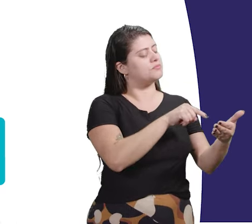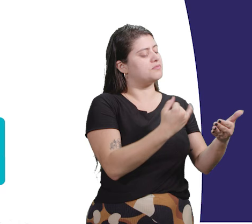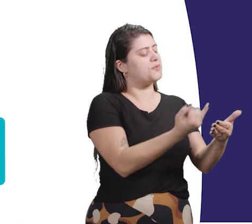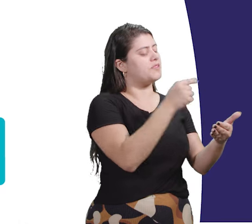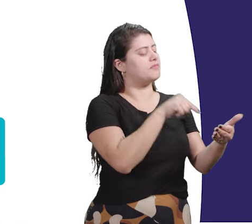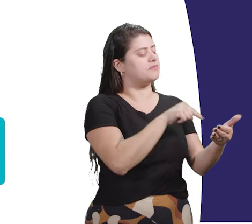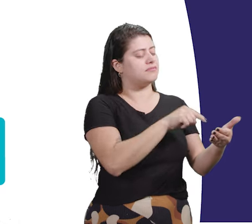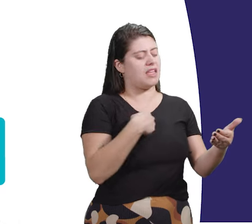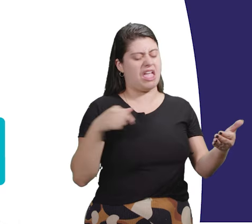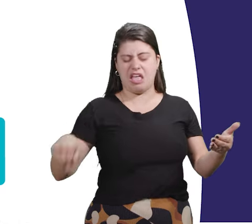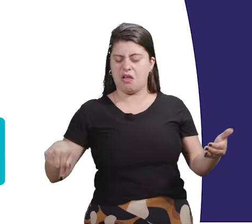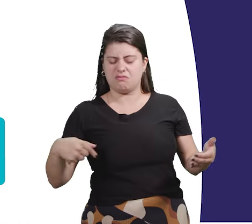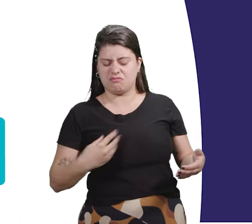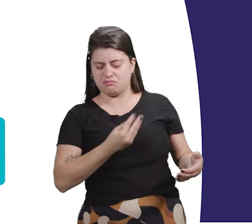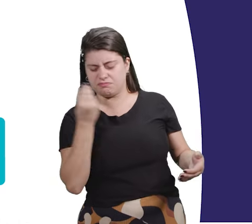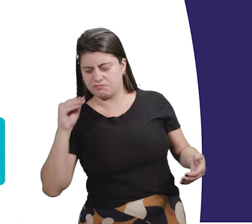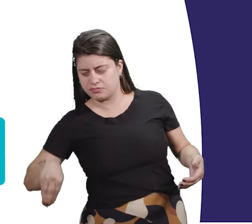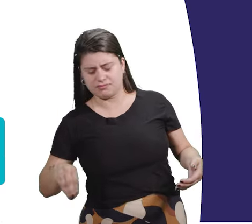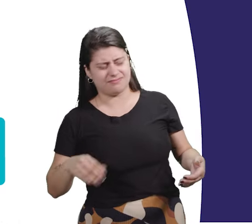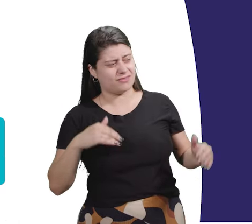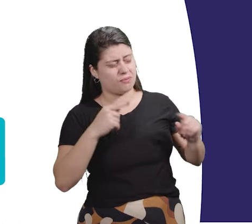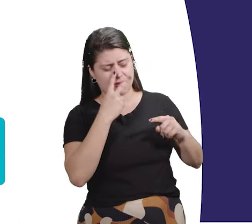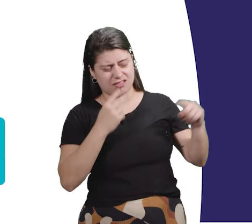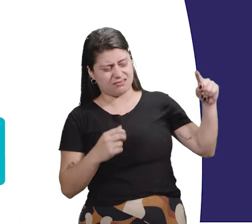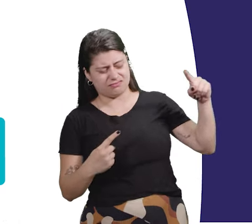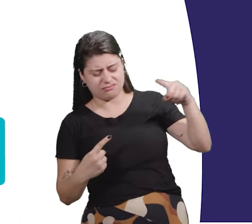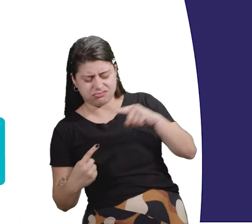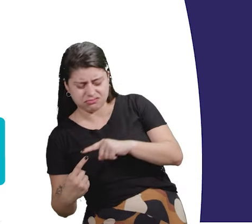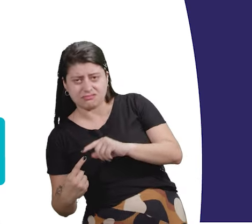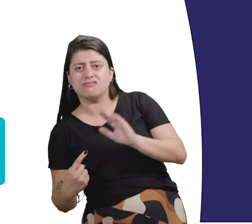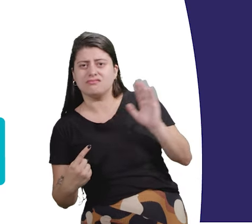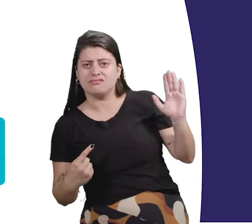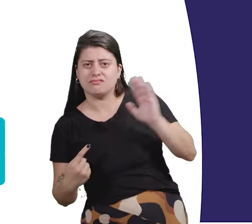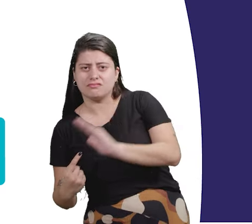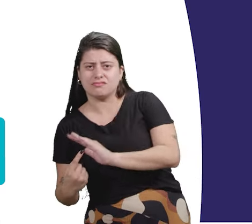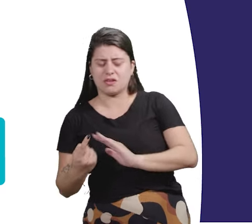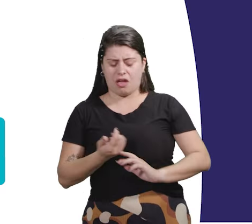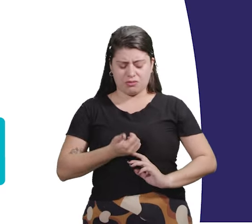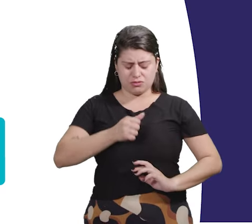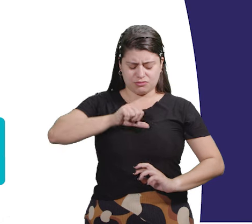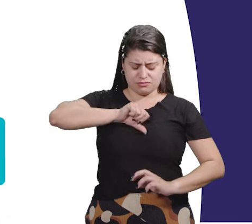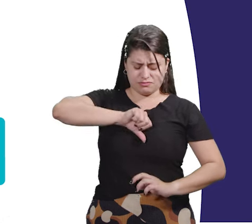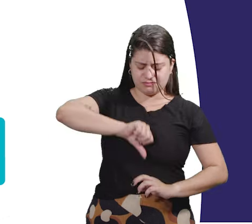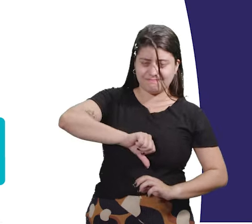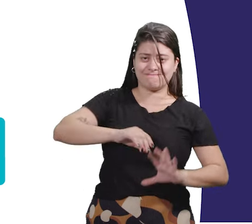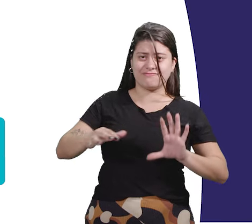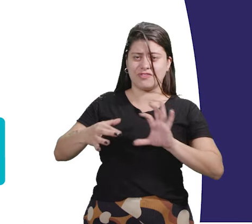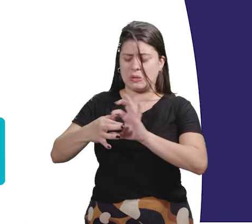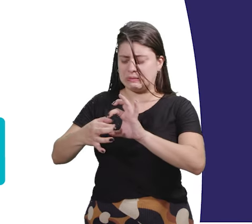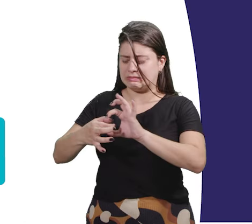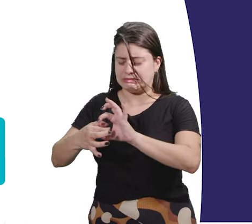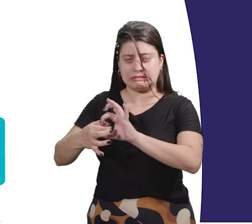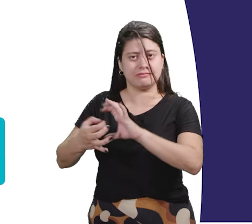influencia o tempo todo na construção da autoestima da criança, na criação de vínculo. Então, é estar com a criança de